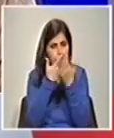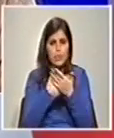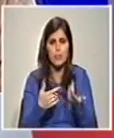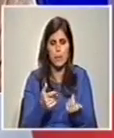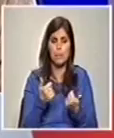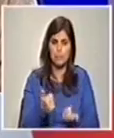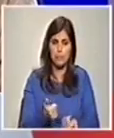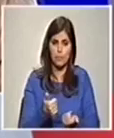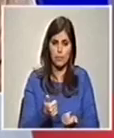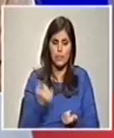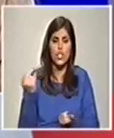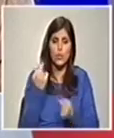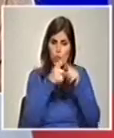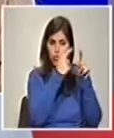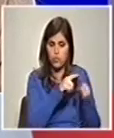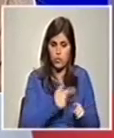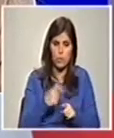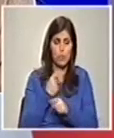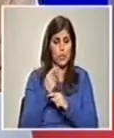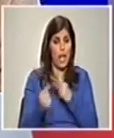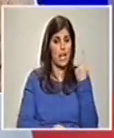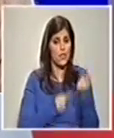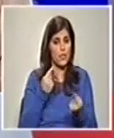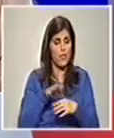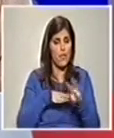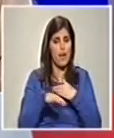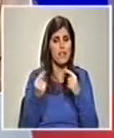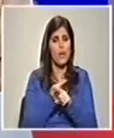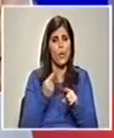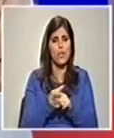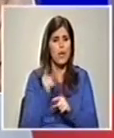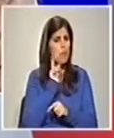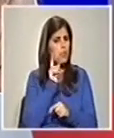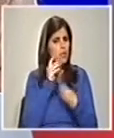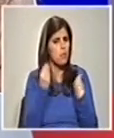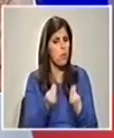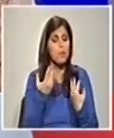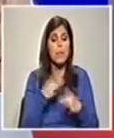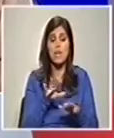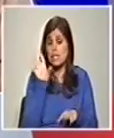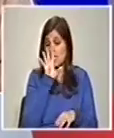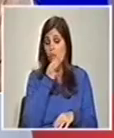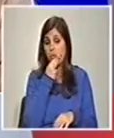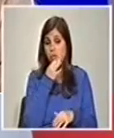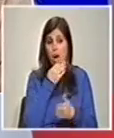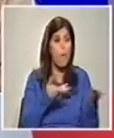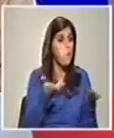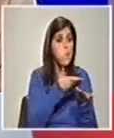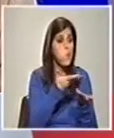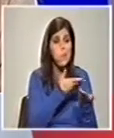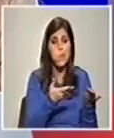de boas práticas entre essas instituições, que muitas vezes fazem coisas tão importantes e tão boas, mas depois, como não falam umas com as outras, acabam por não